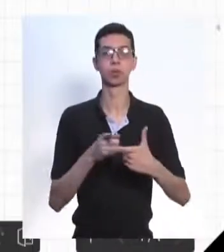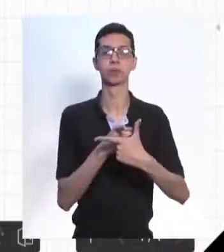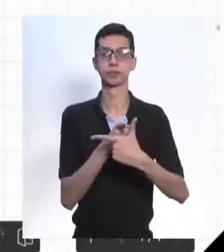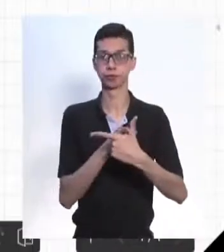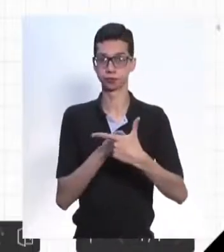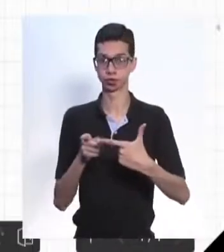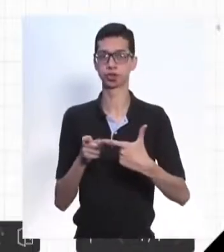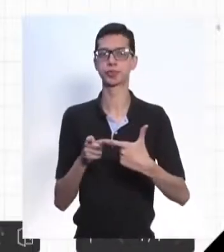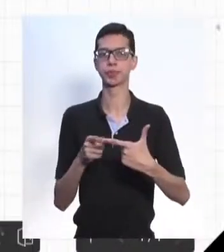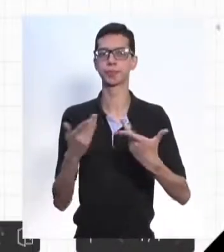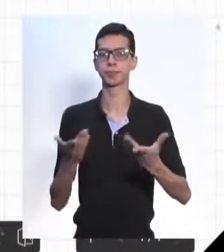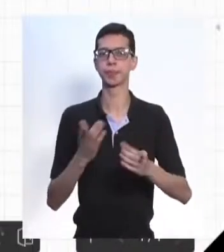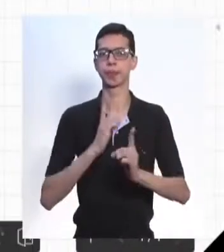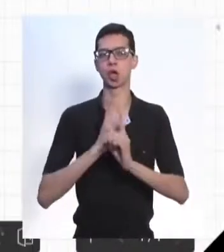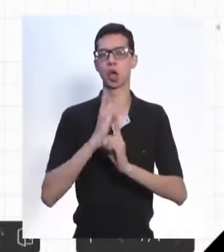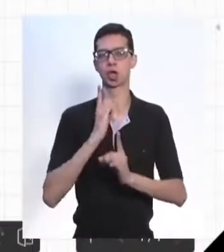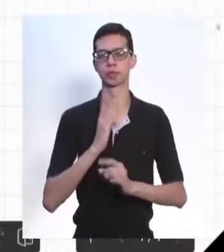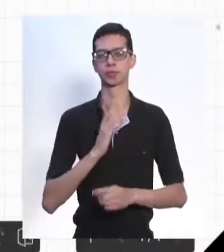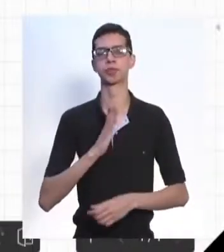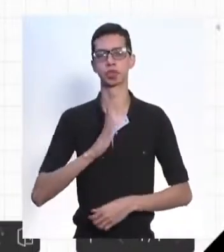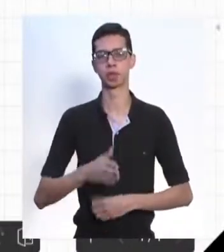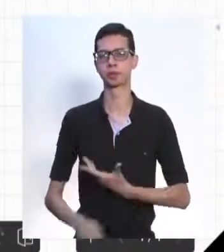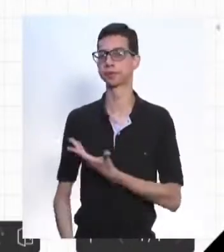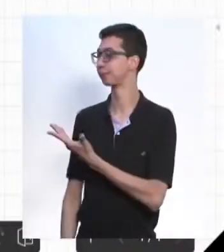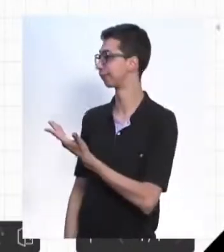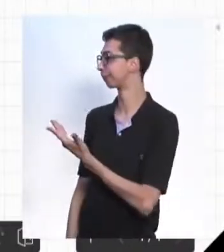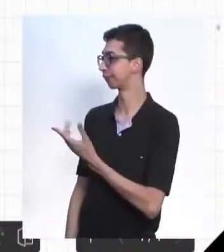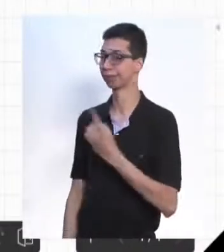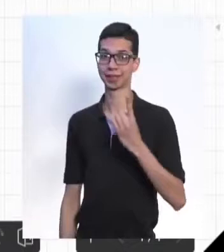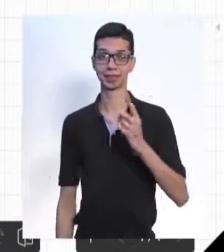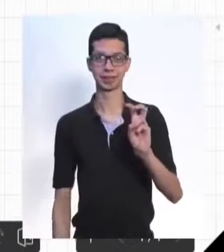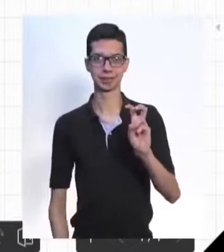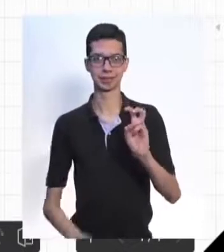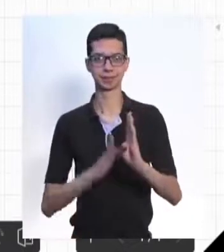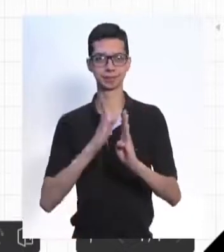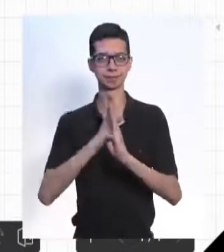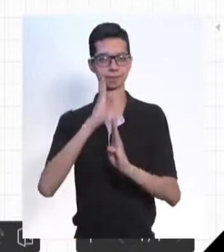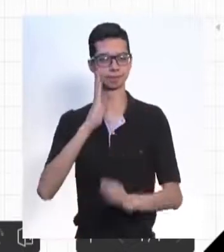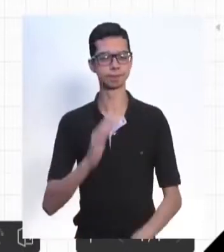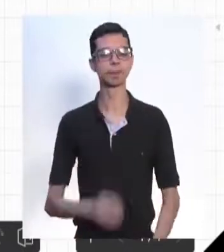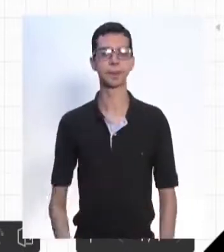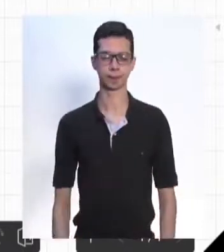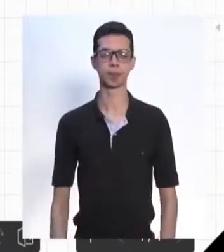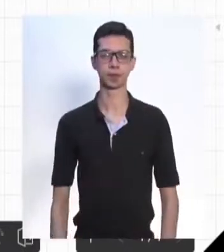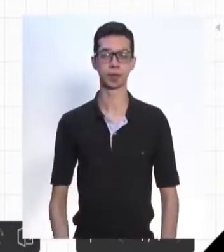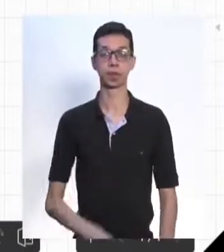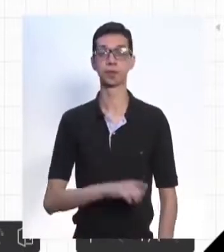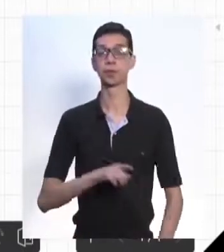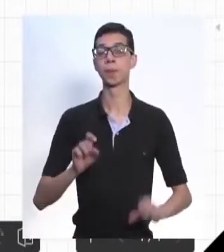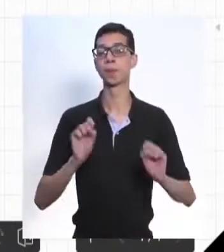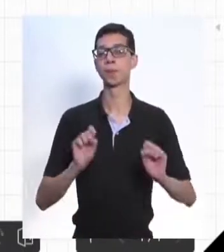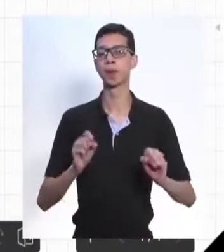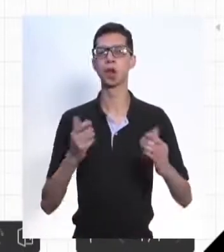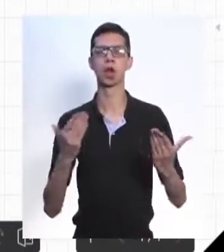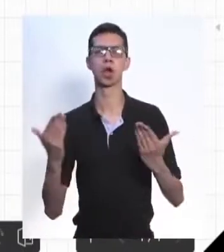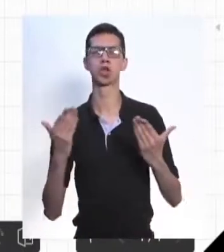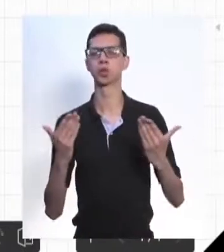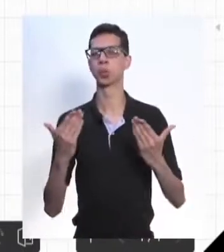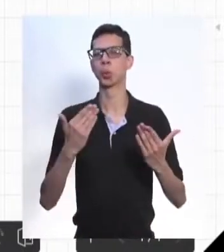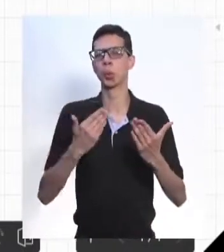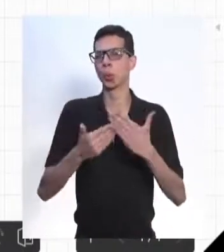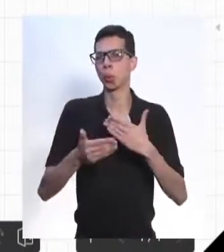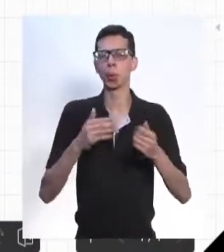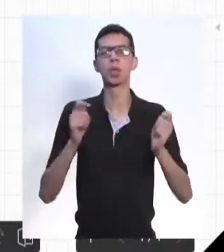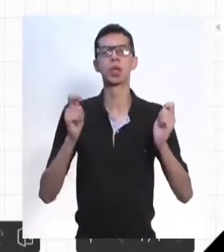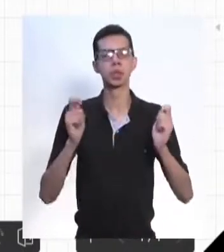valor 15. Aí eu já consegui achar essa relação. Aí você pode fazer a relação com qualquer outra, aí, com